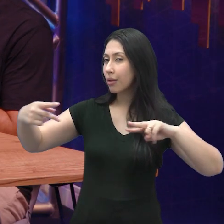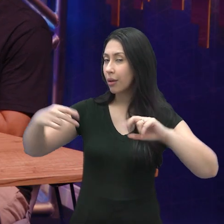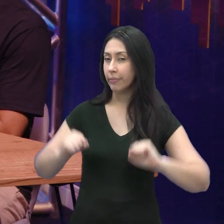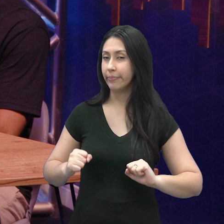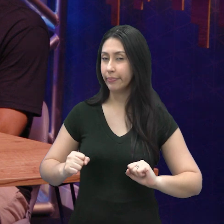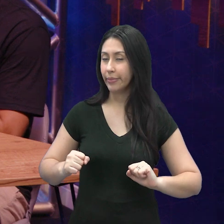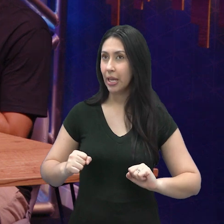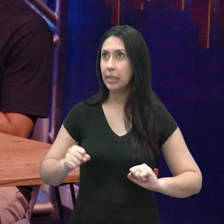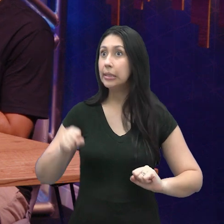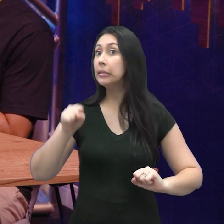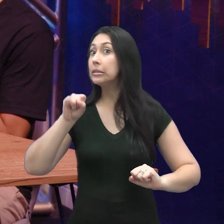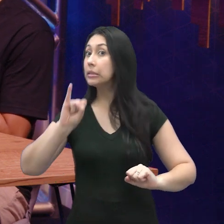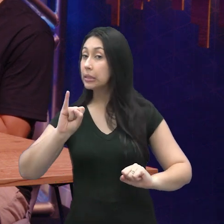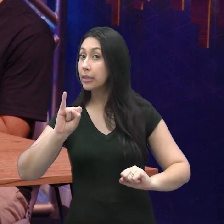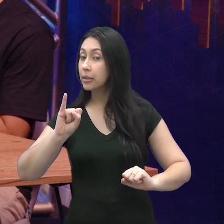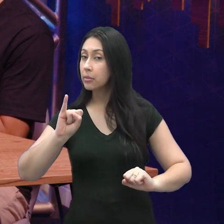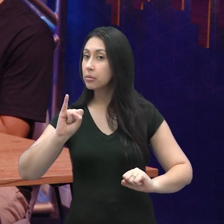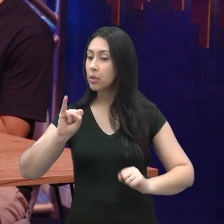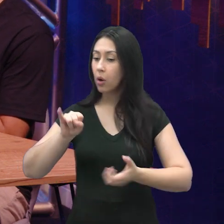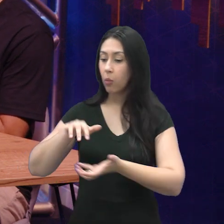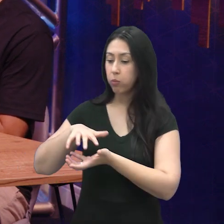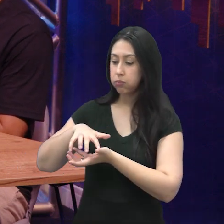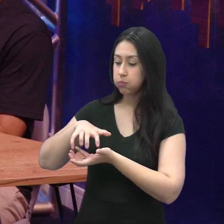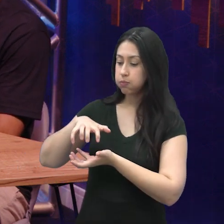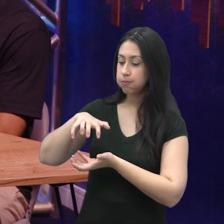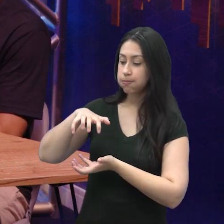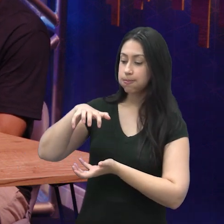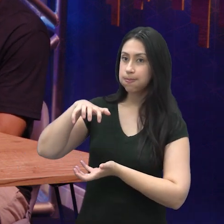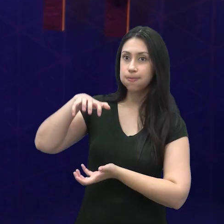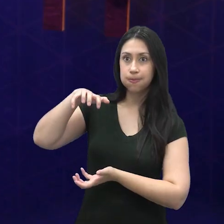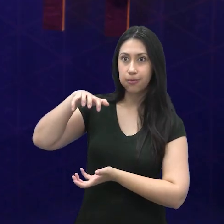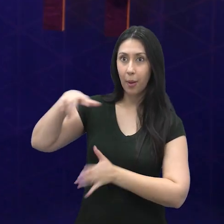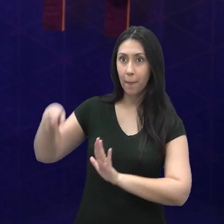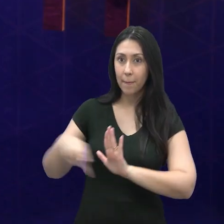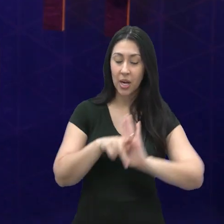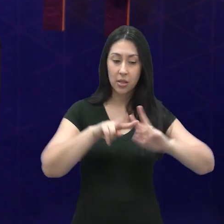Porque se o envelhecimento tiver no nosso